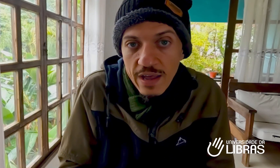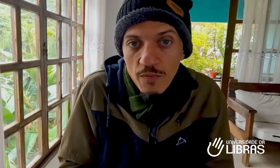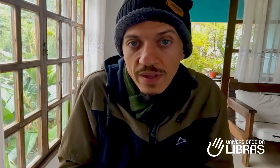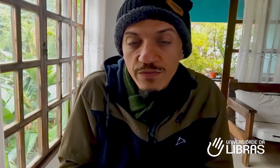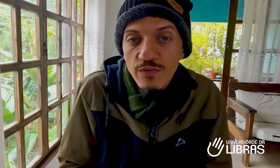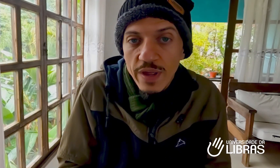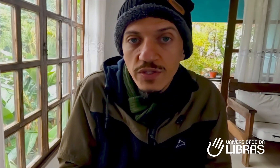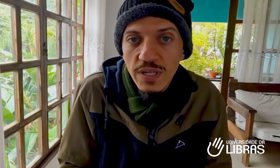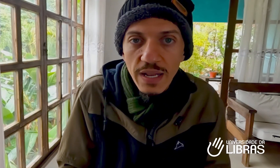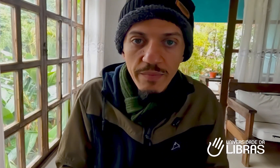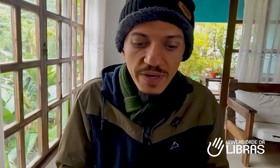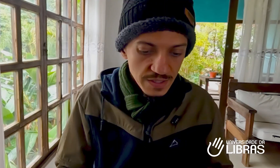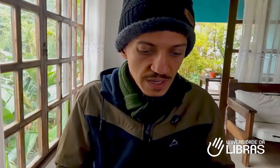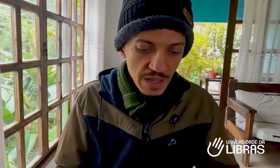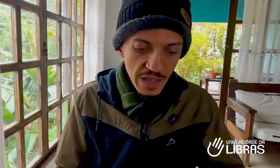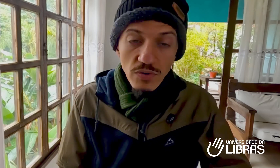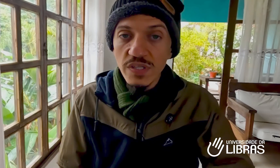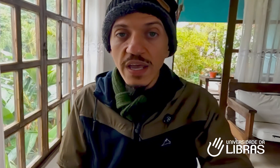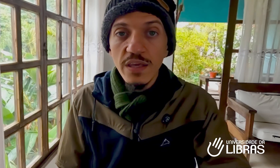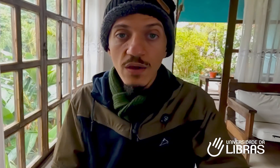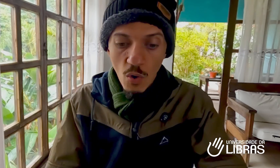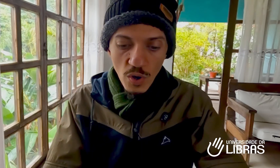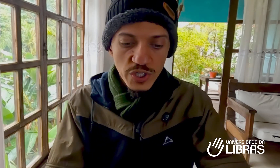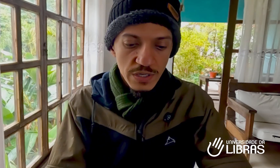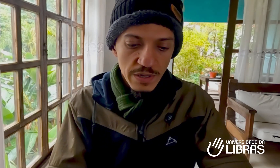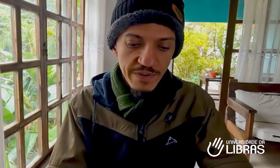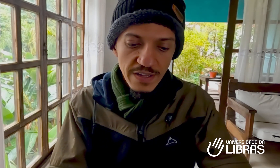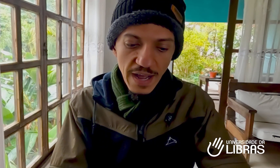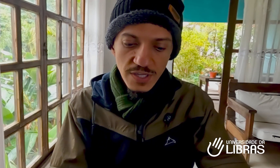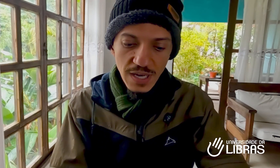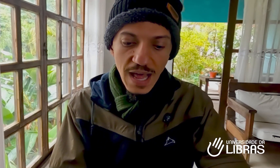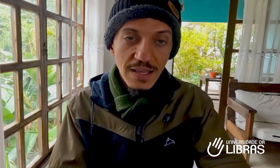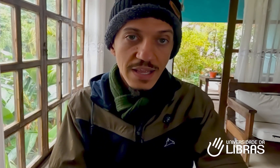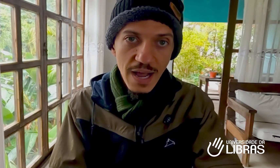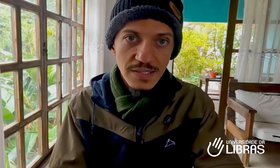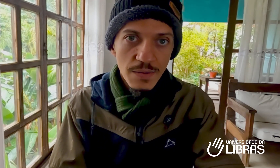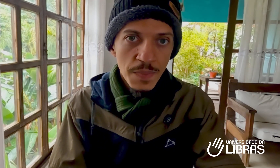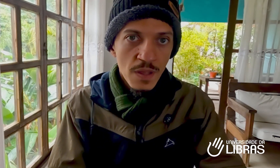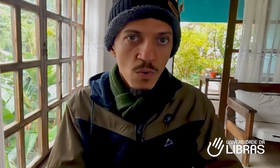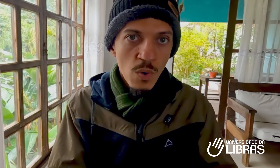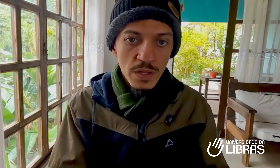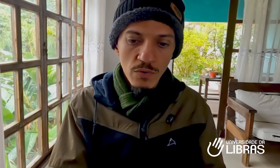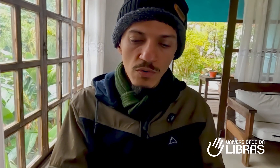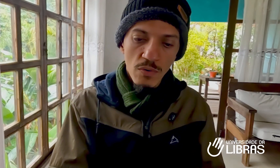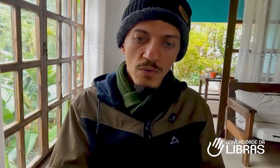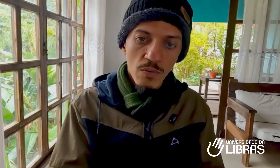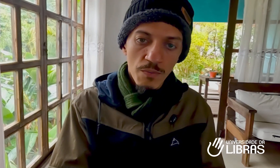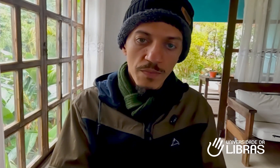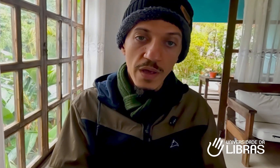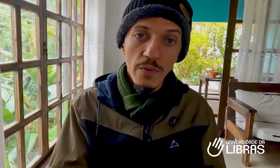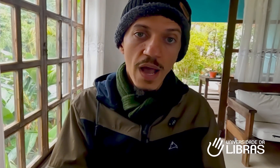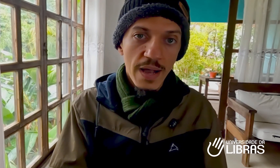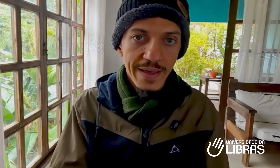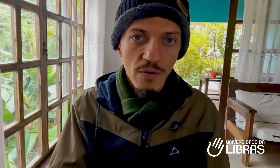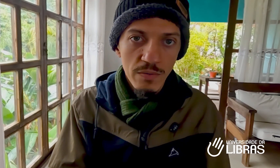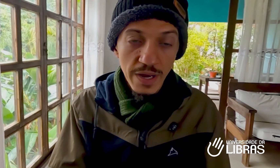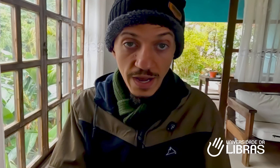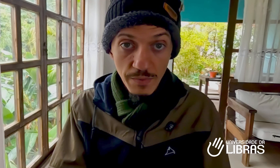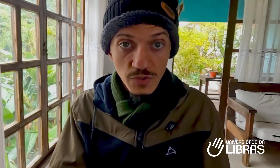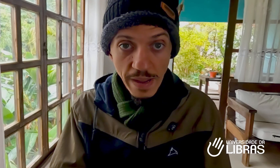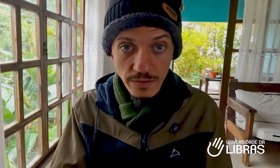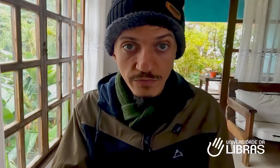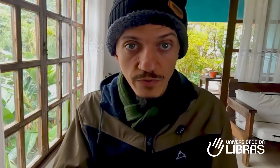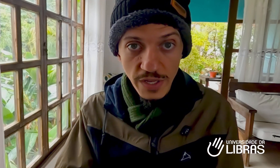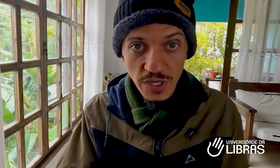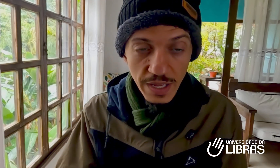estar realmente fluente na Libras. Eu sei que hoje, na verdade, lá atrás, quando eu e a Raquel